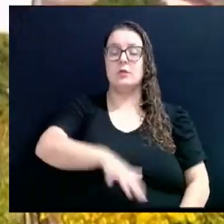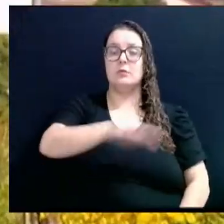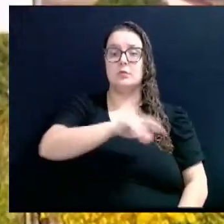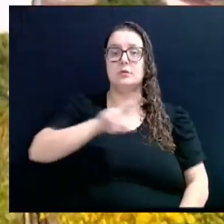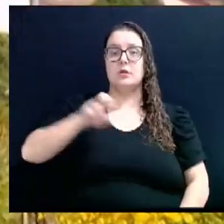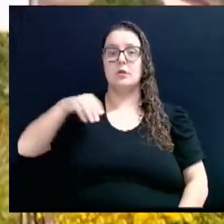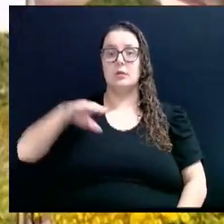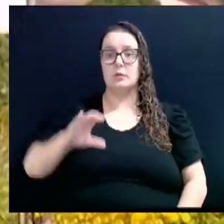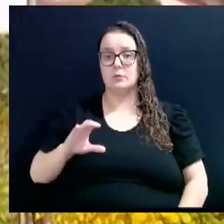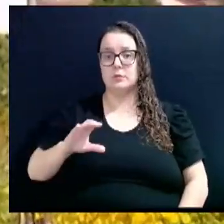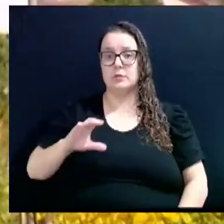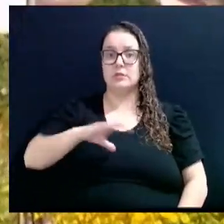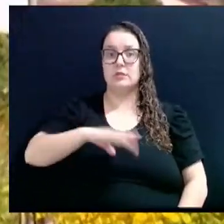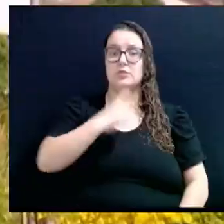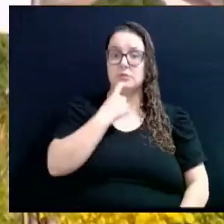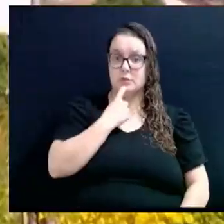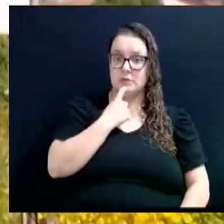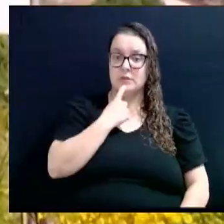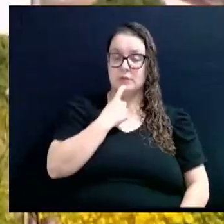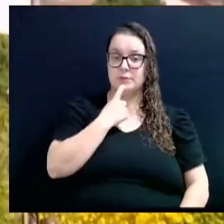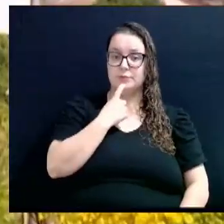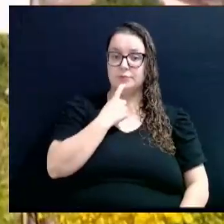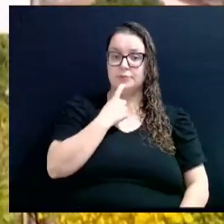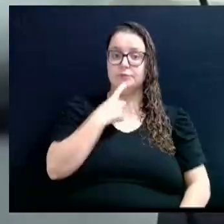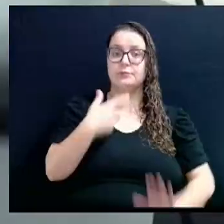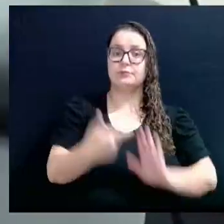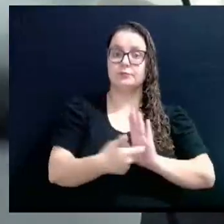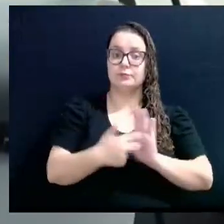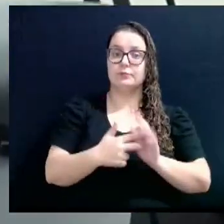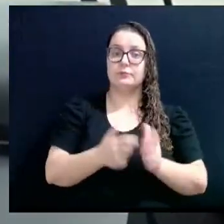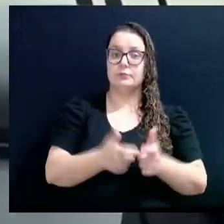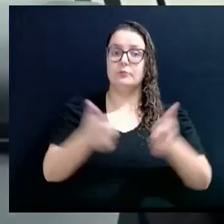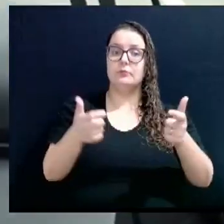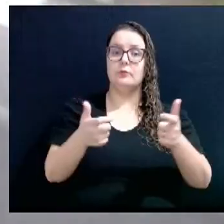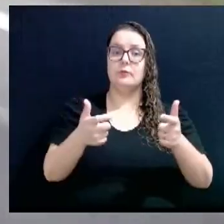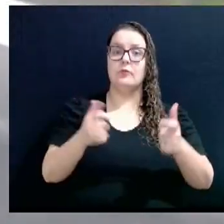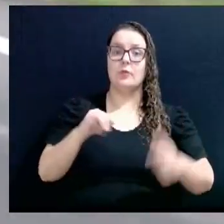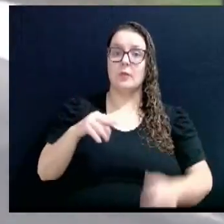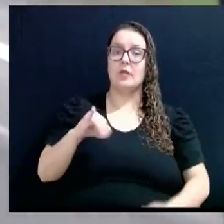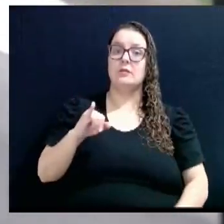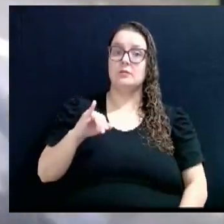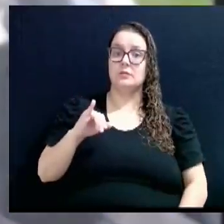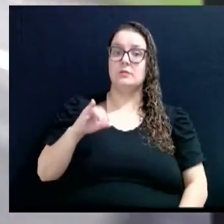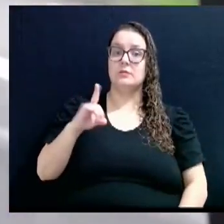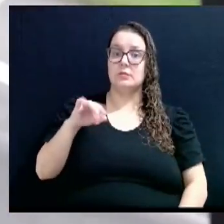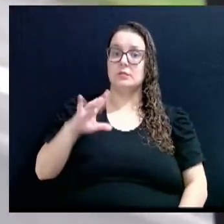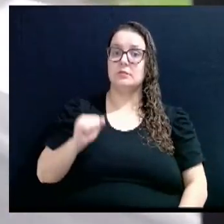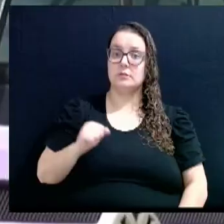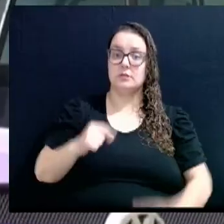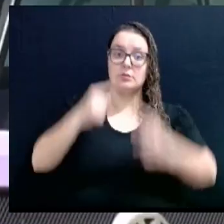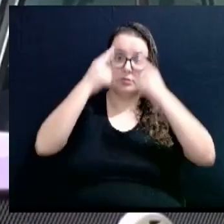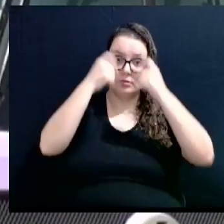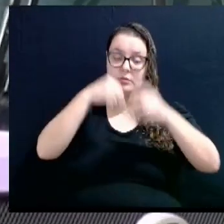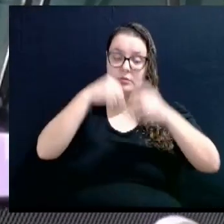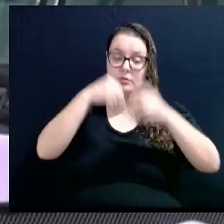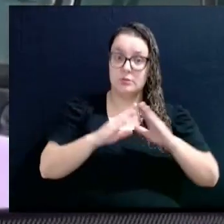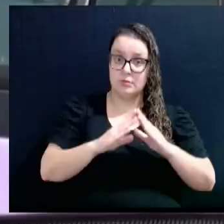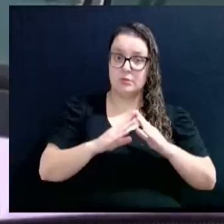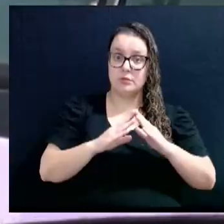de Campinas, com significativa incidência de relatos de violência doméstica, assédio